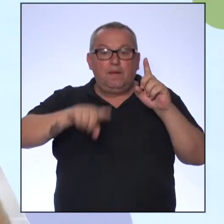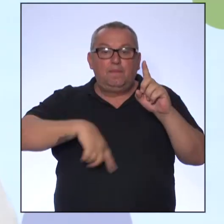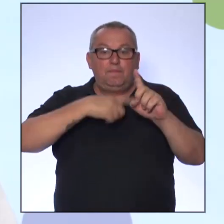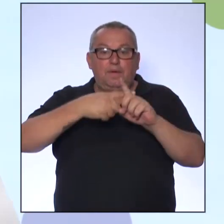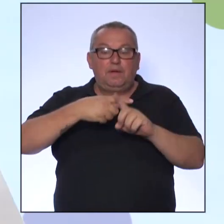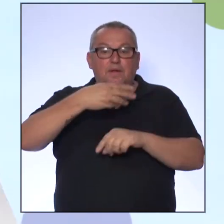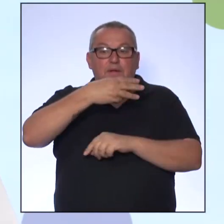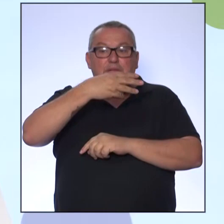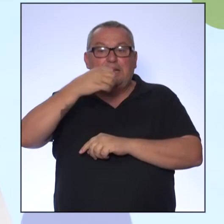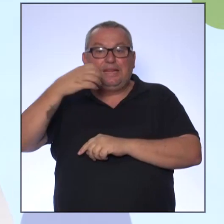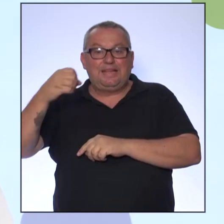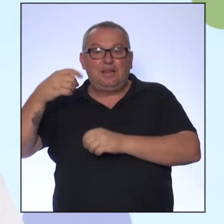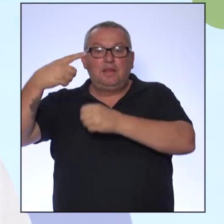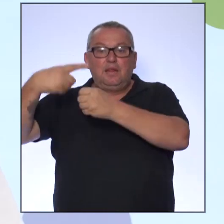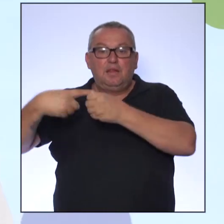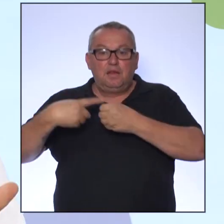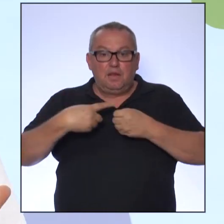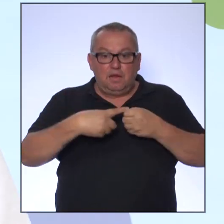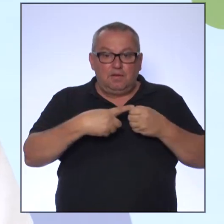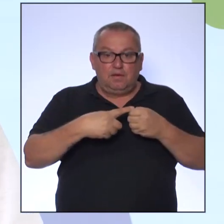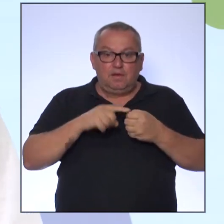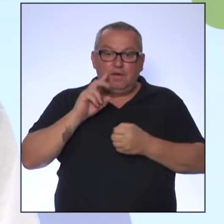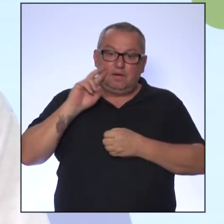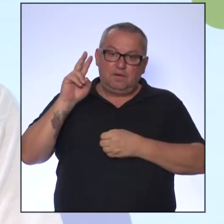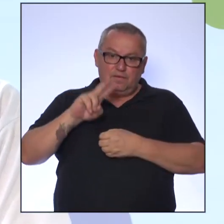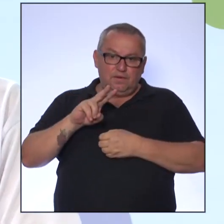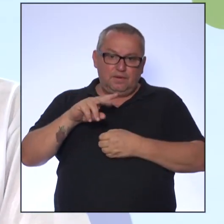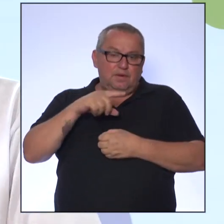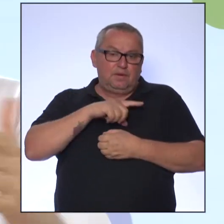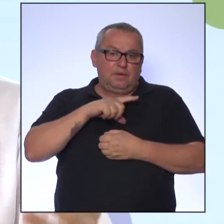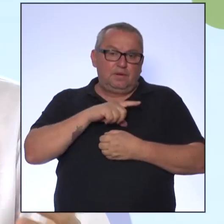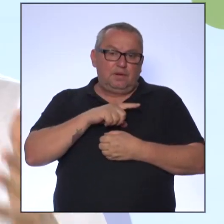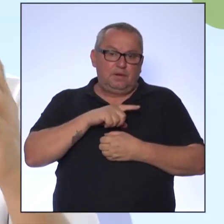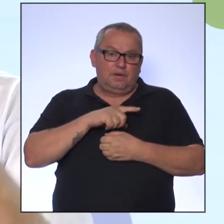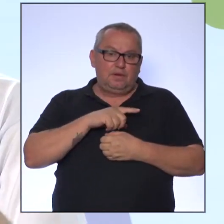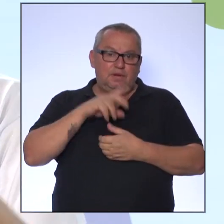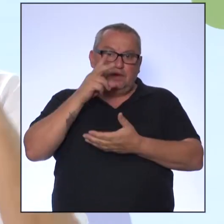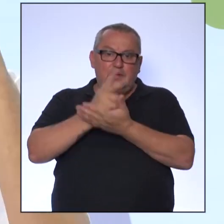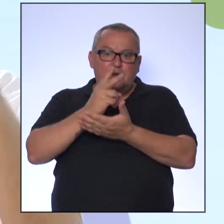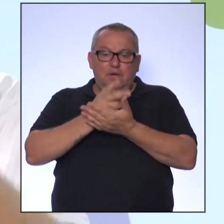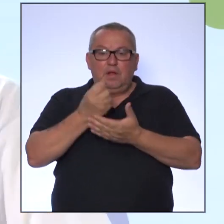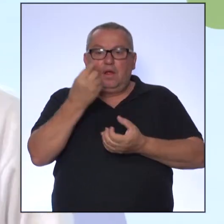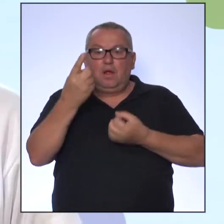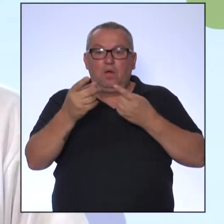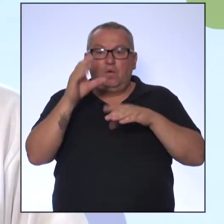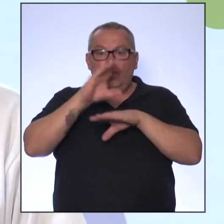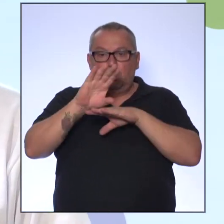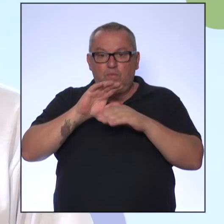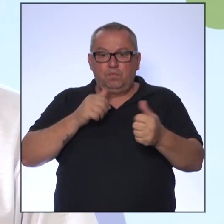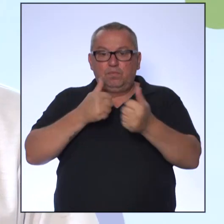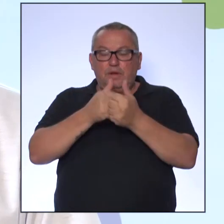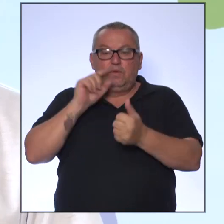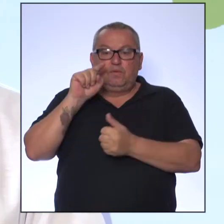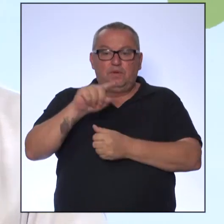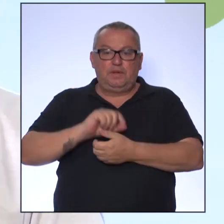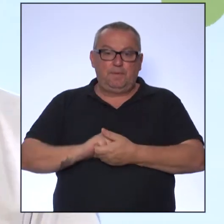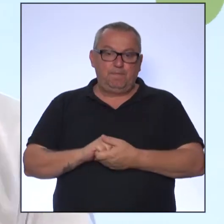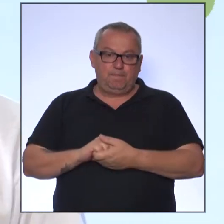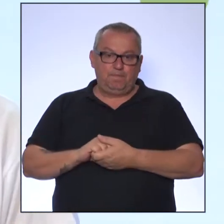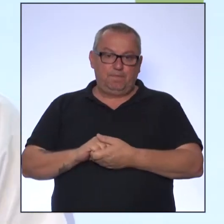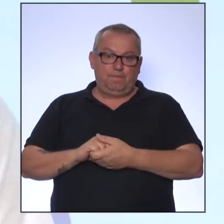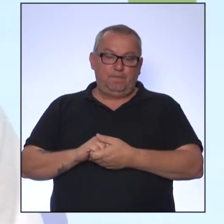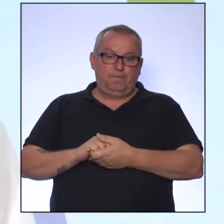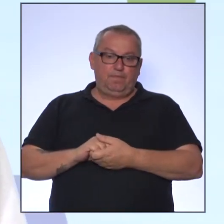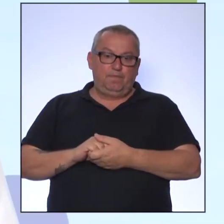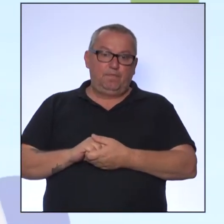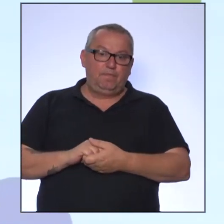de 300 municípios. Então veja, você tem sempre algum curso próximo de você.